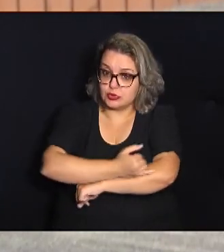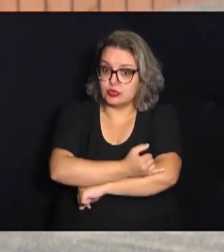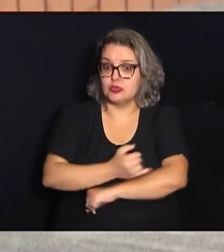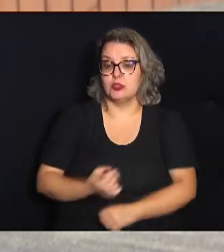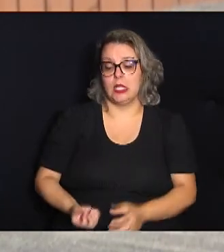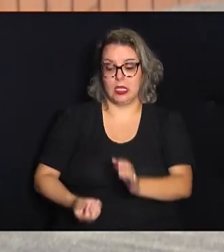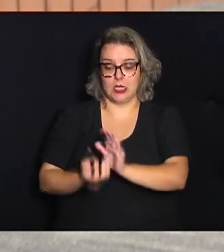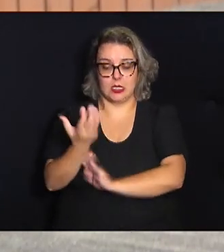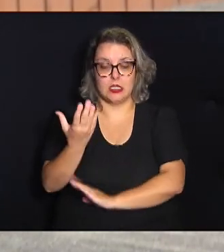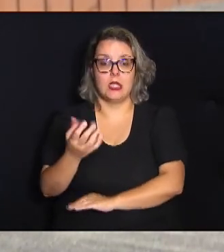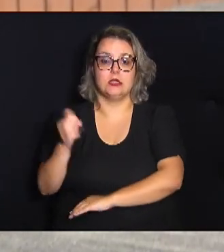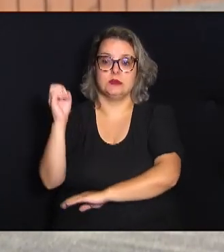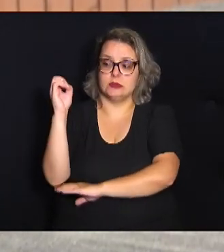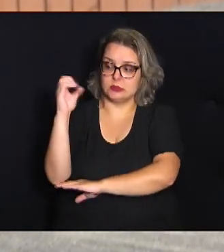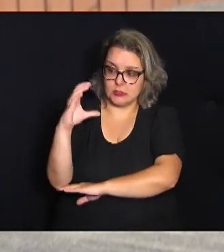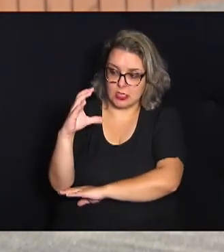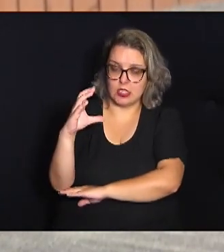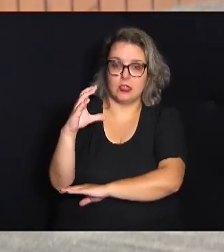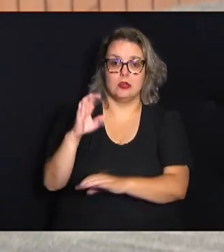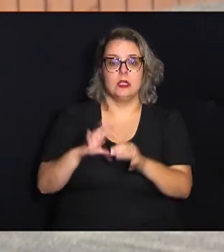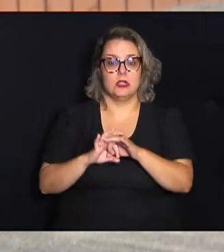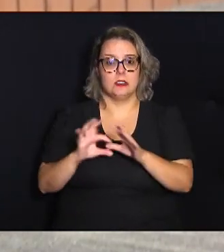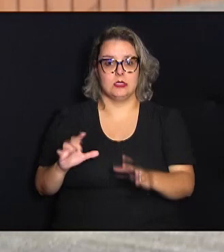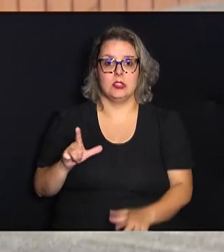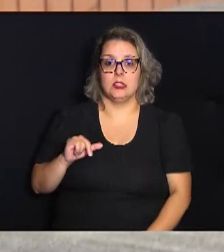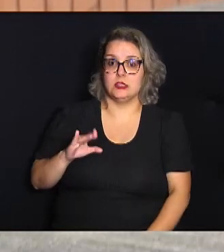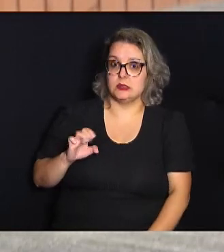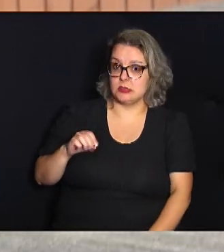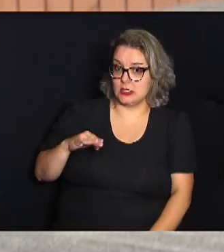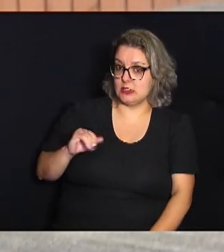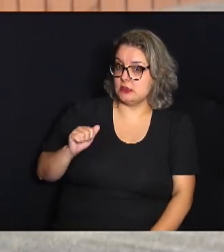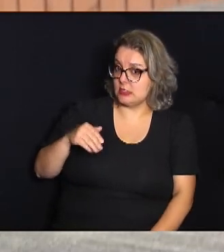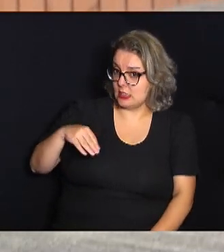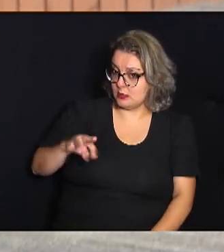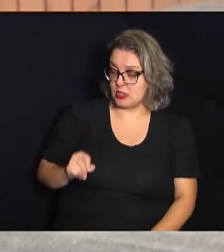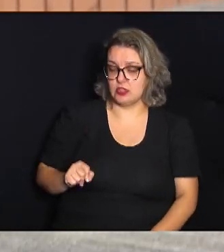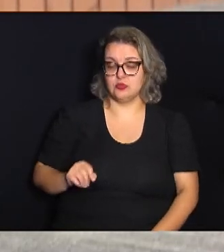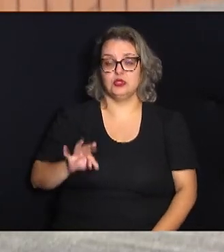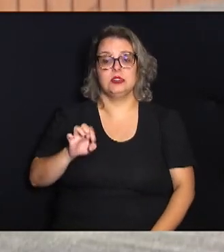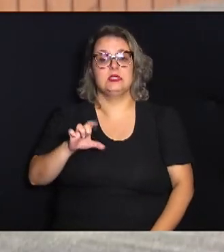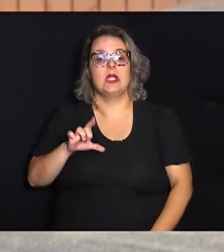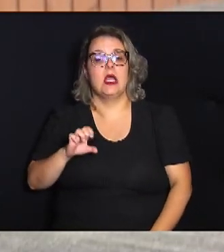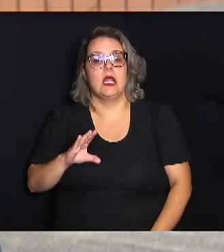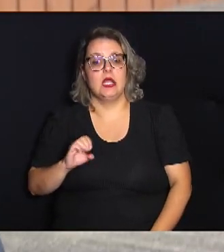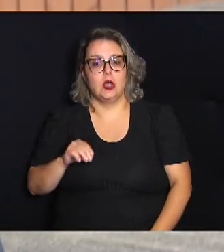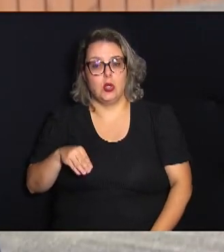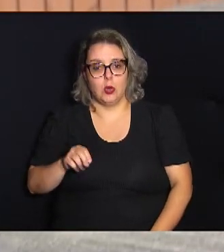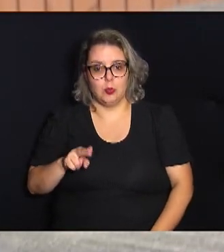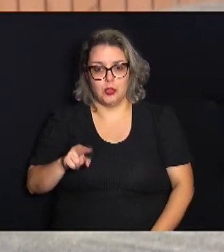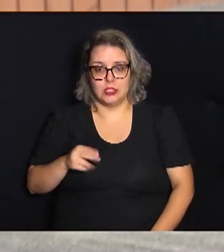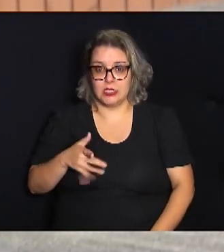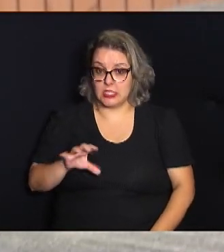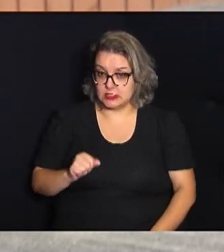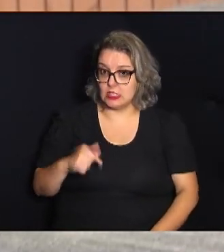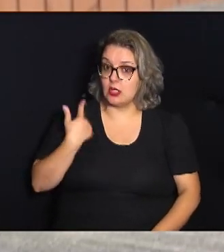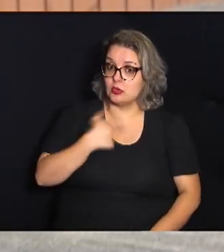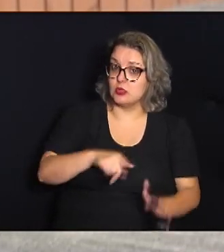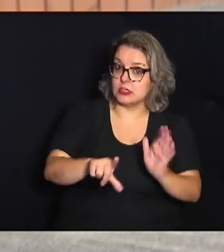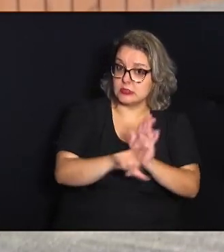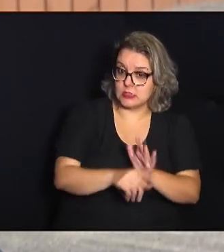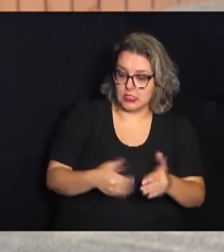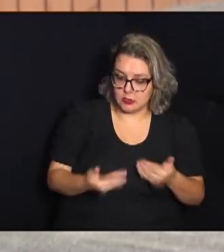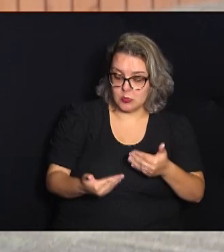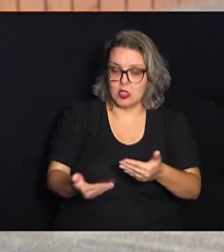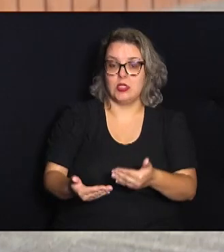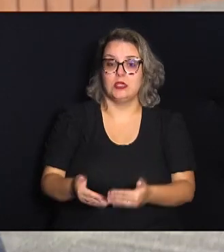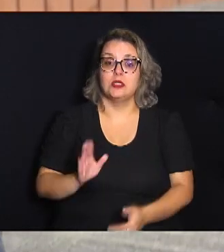instalação, licenciamento de infraestrutura de telecomunicação. A nossa legislação vigente é uma legislação que já